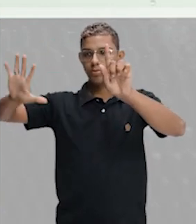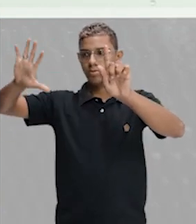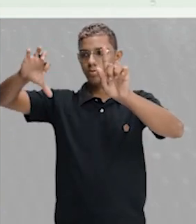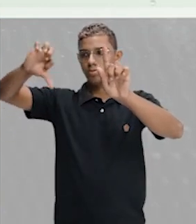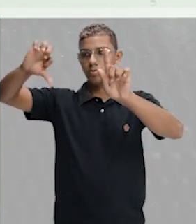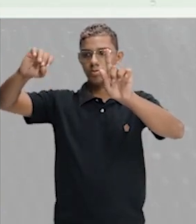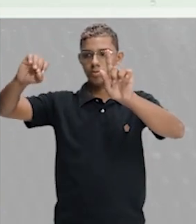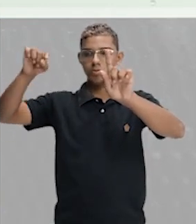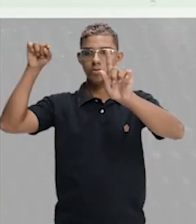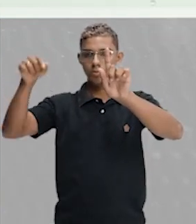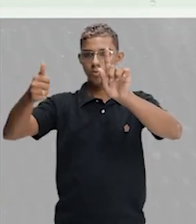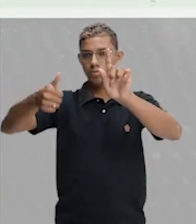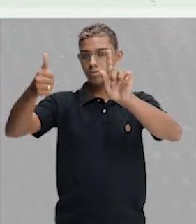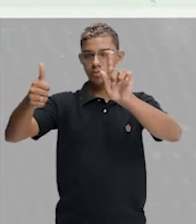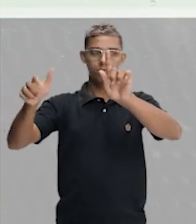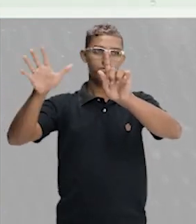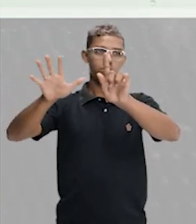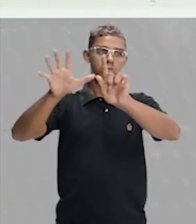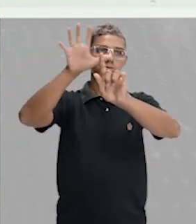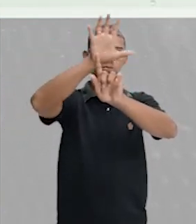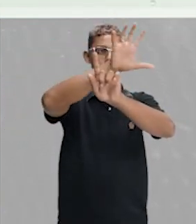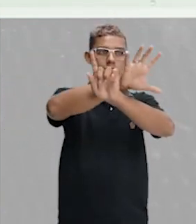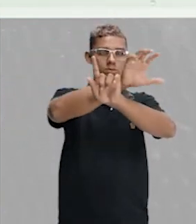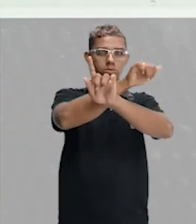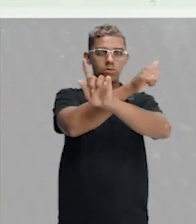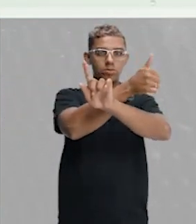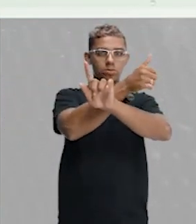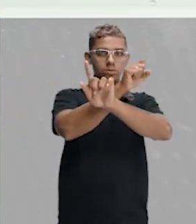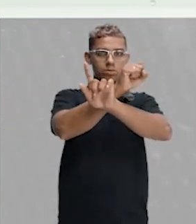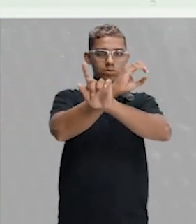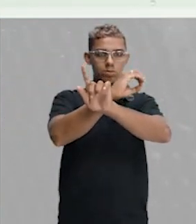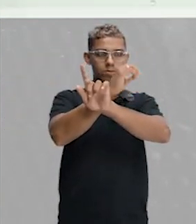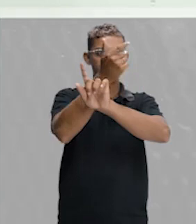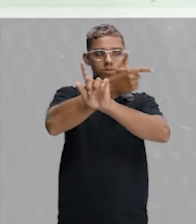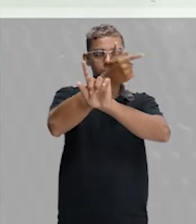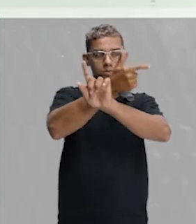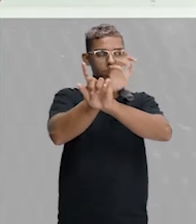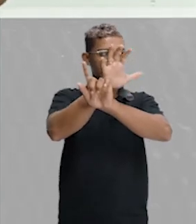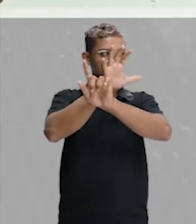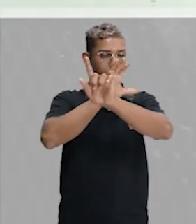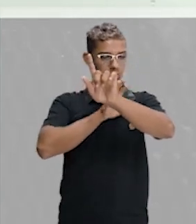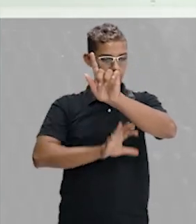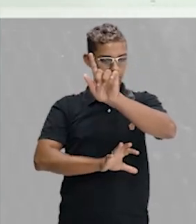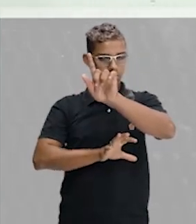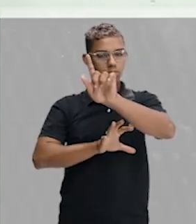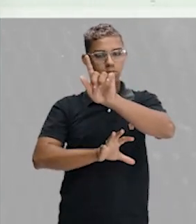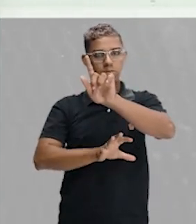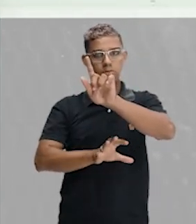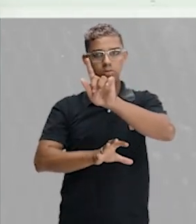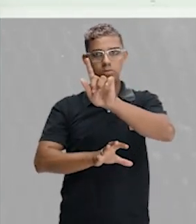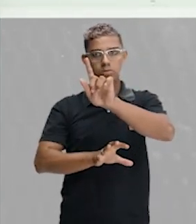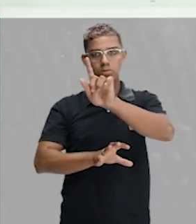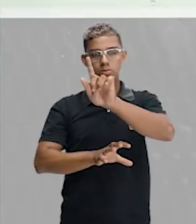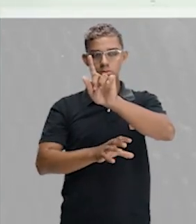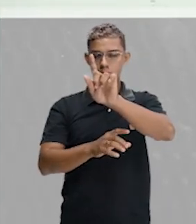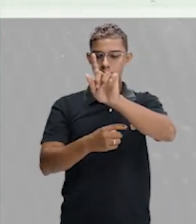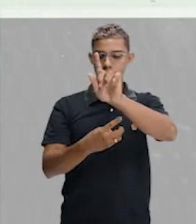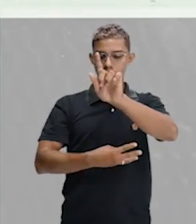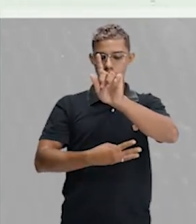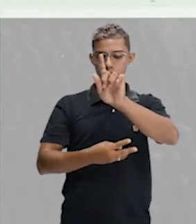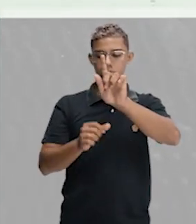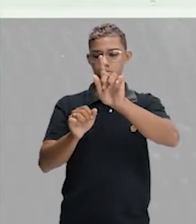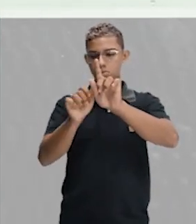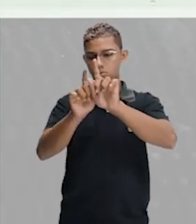quadrante nesse segundo quadrante o que que acontece as tangentes são negativas as tangentes são